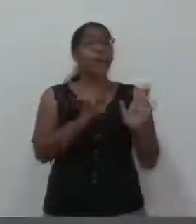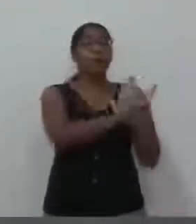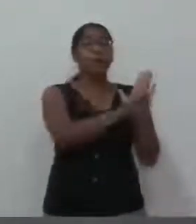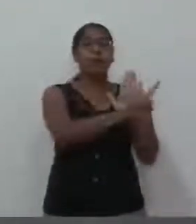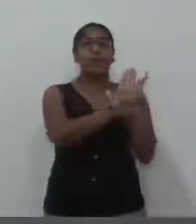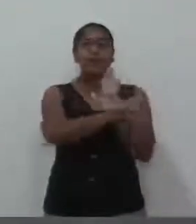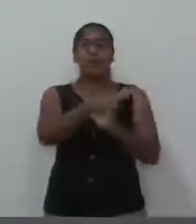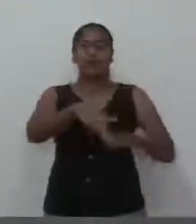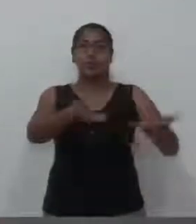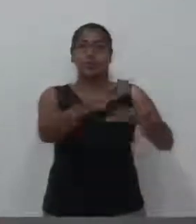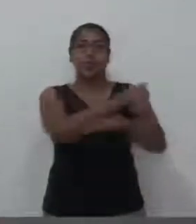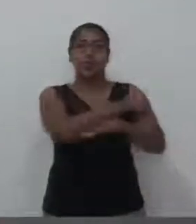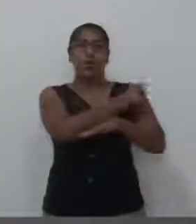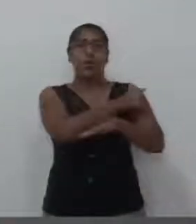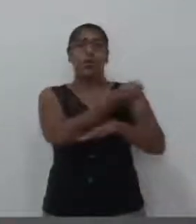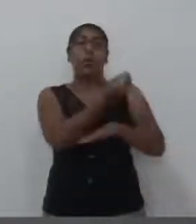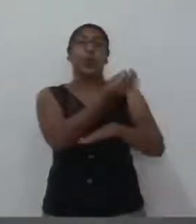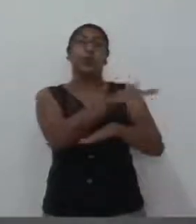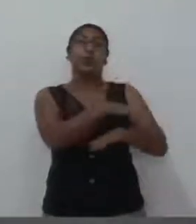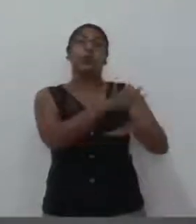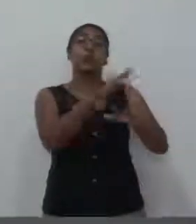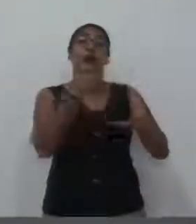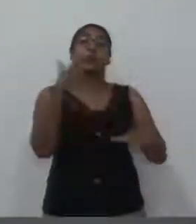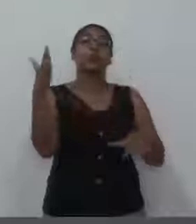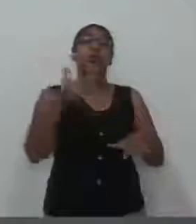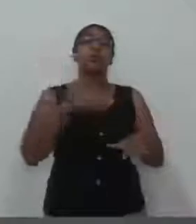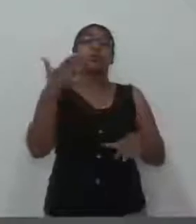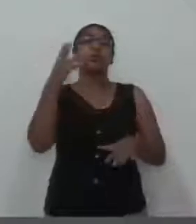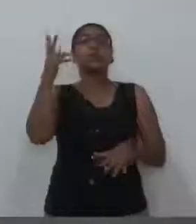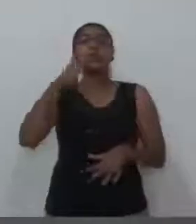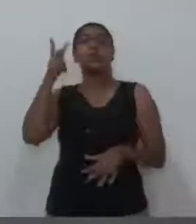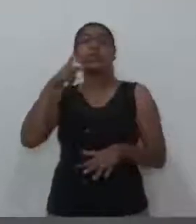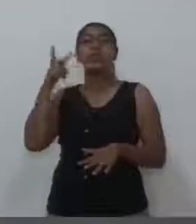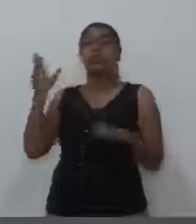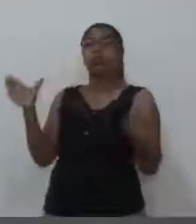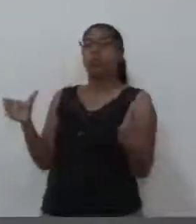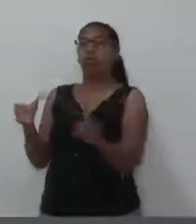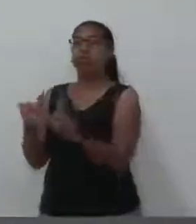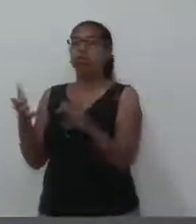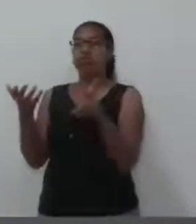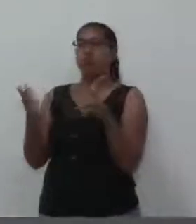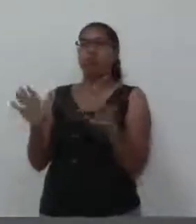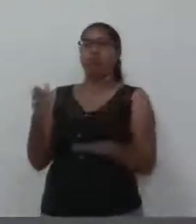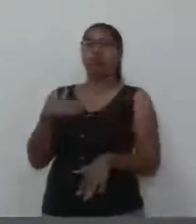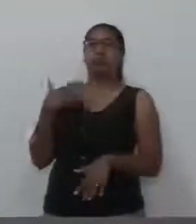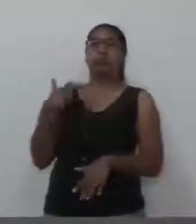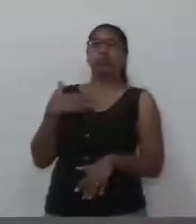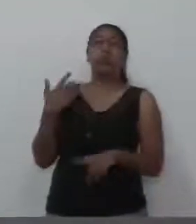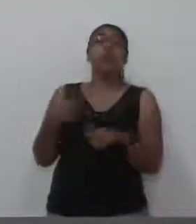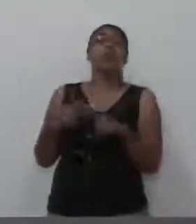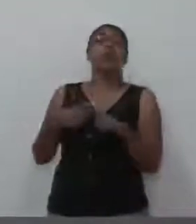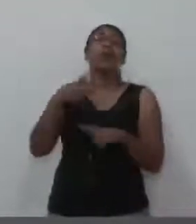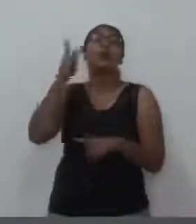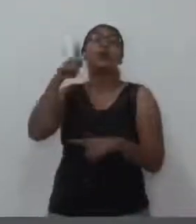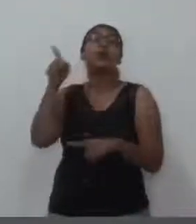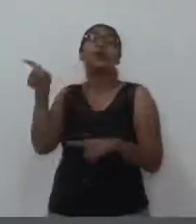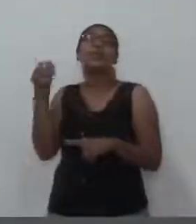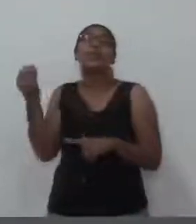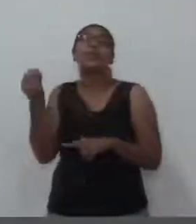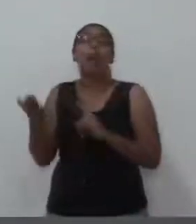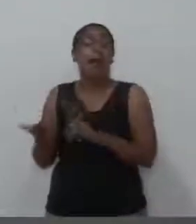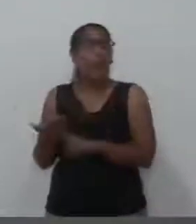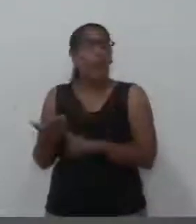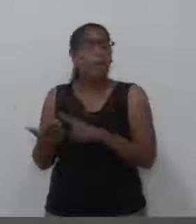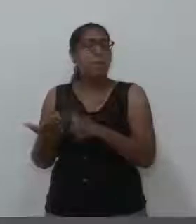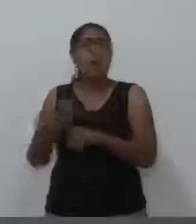porque eles se assustam com a classe política, porque a classe política promete muito, ainda aparece muito esse tema. Quase